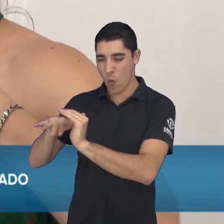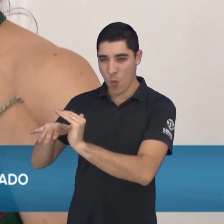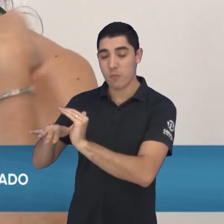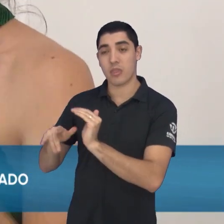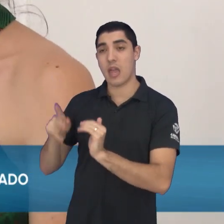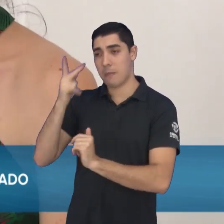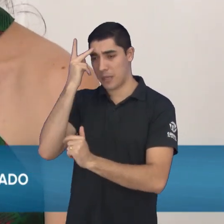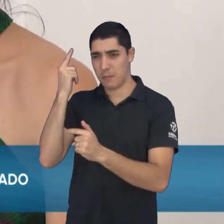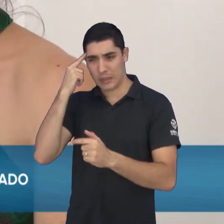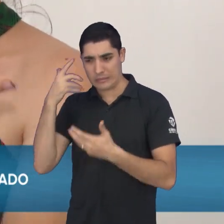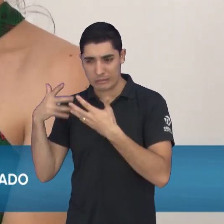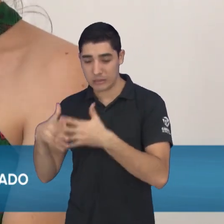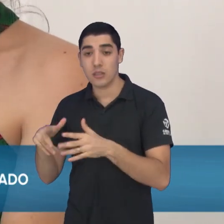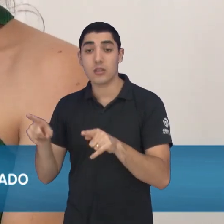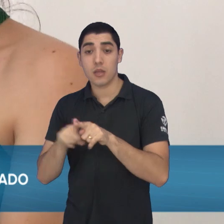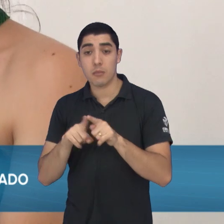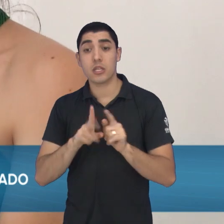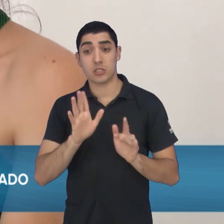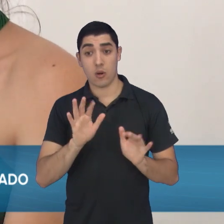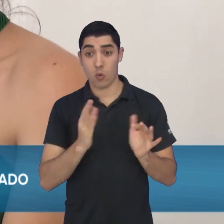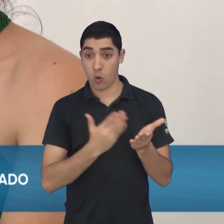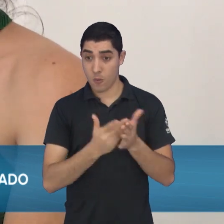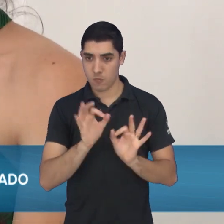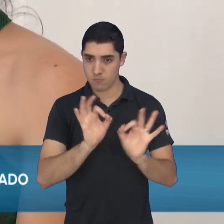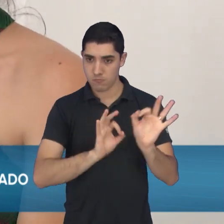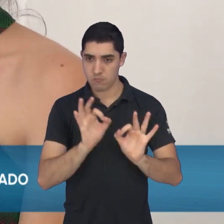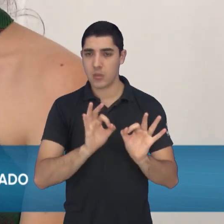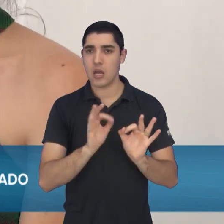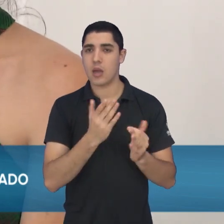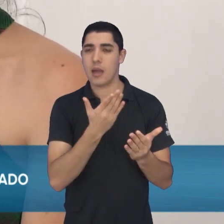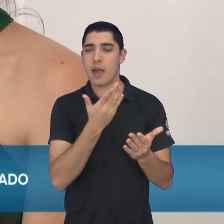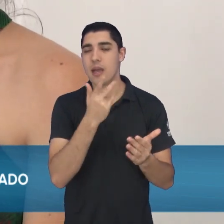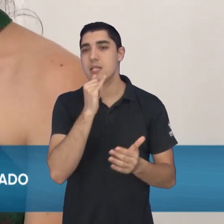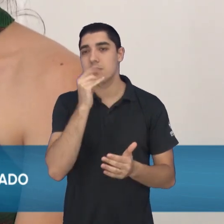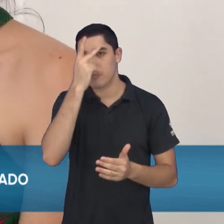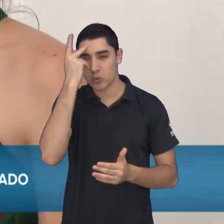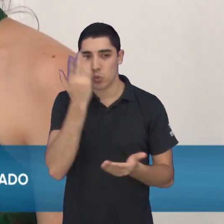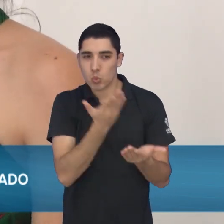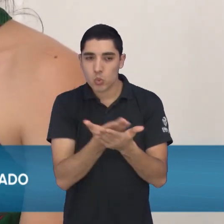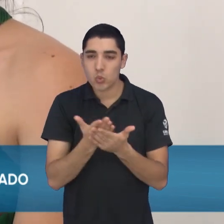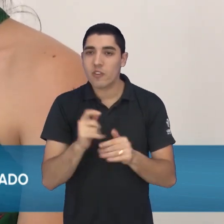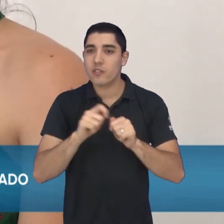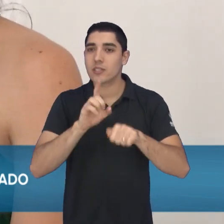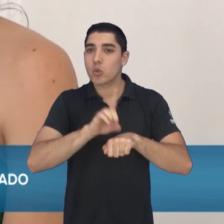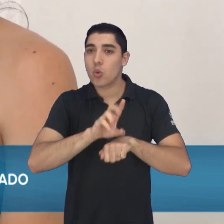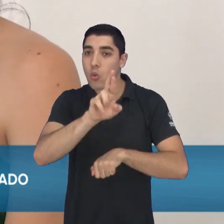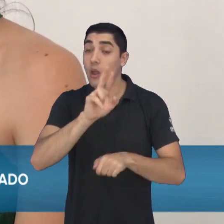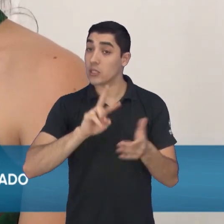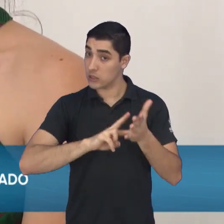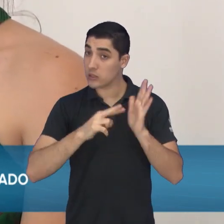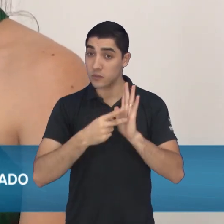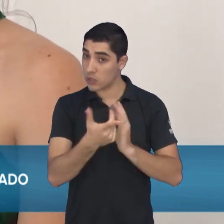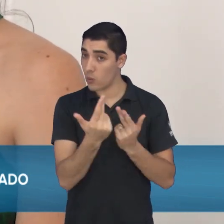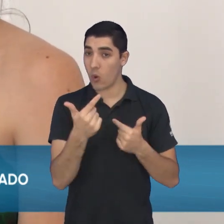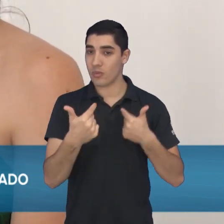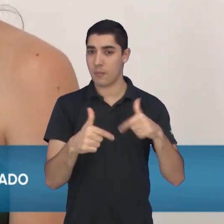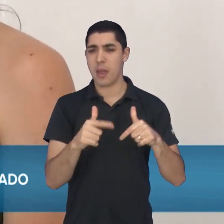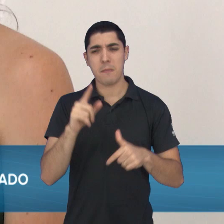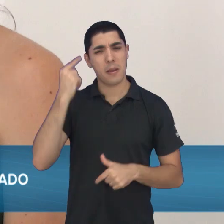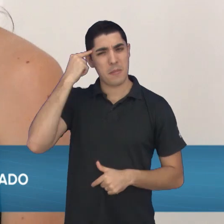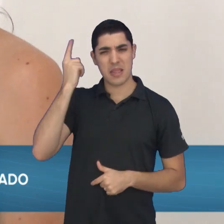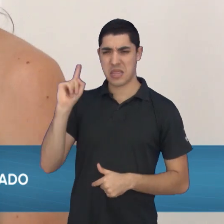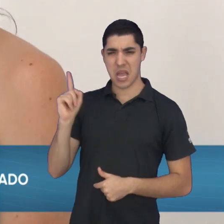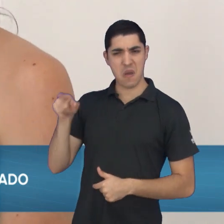para fazer um doutorado, que é considerado um trabalho, mas fica em casa, o pessoal fala, não, tá recebendo um dinheiro, mas não é trabalho de verdade porque